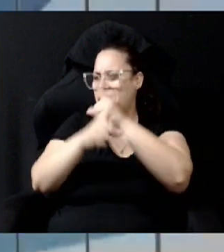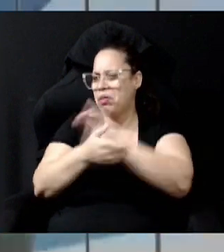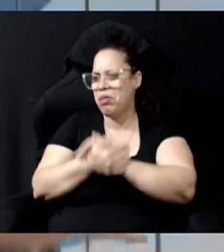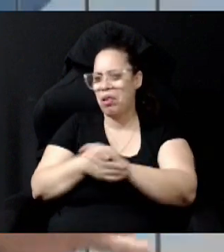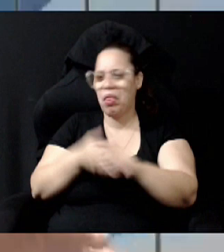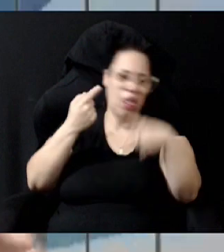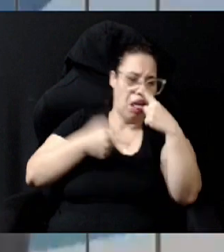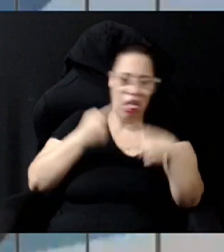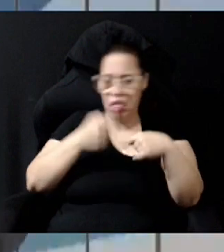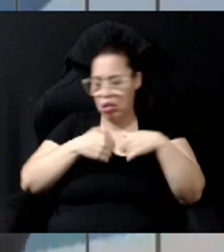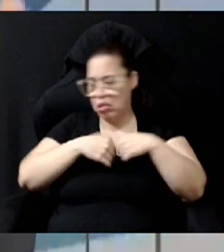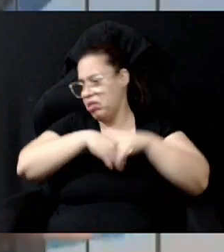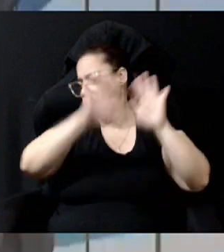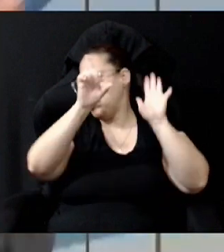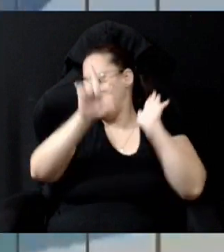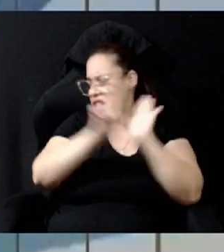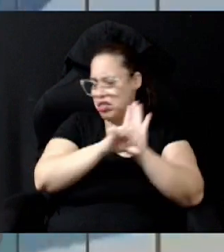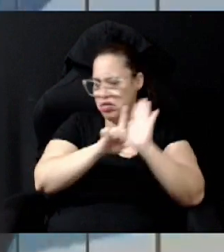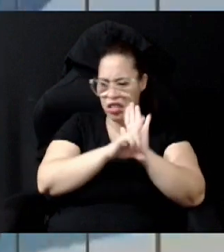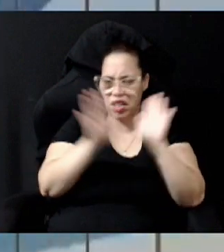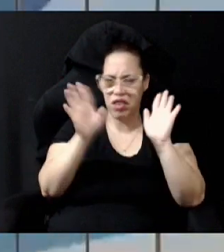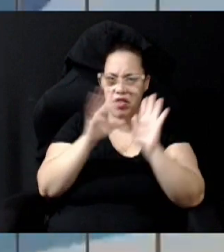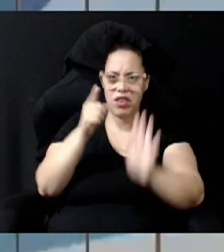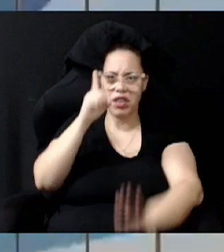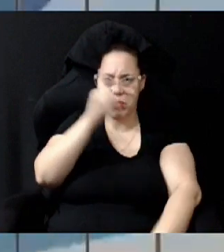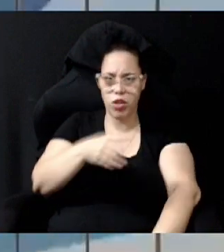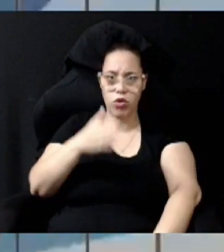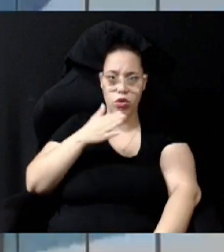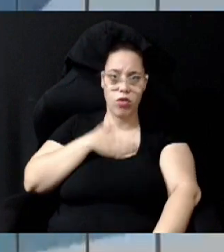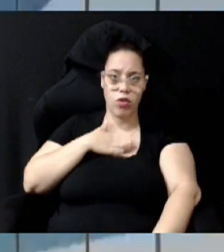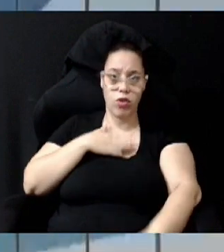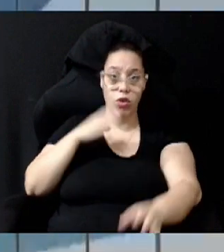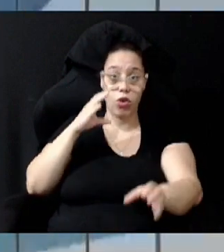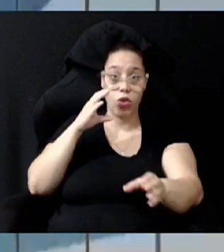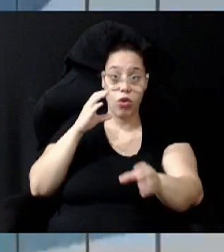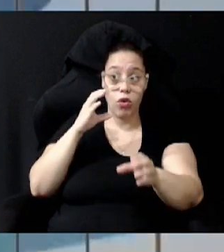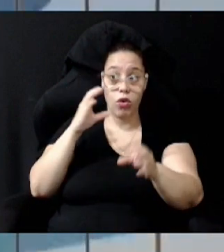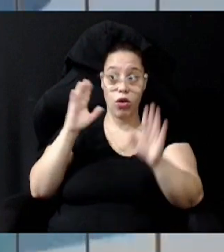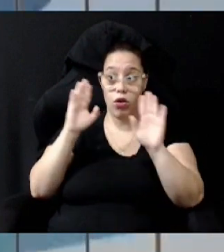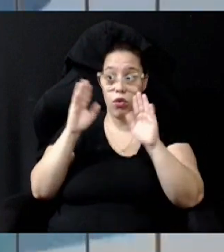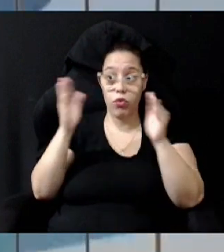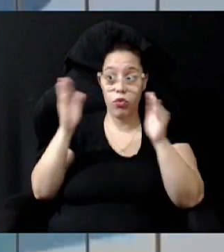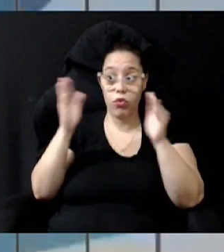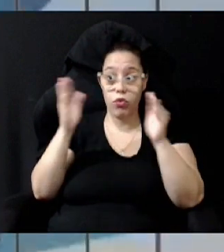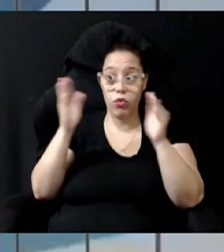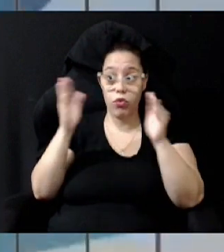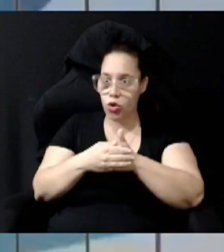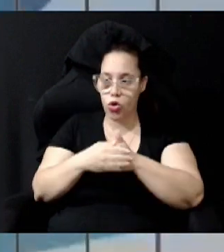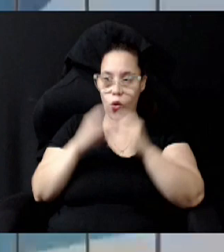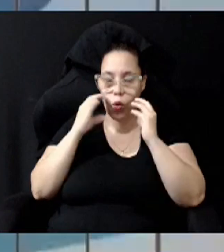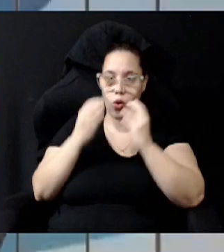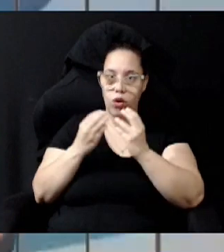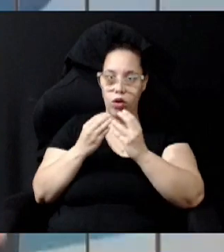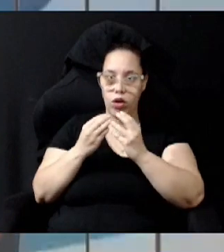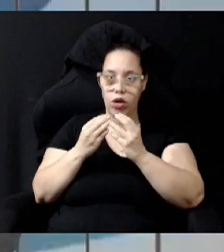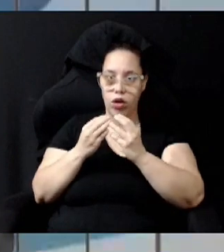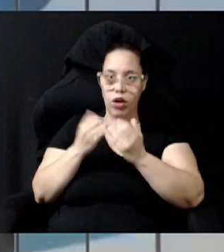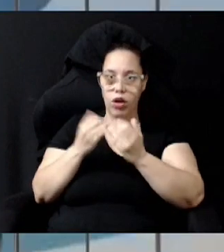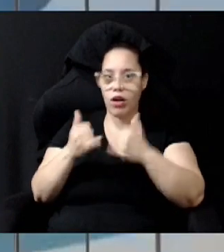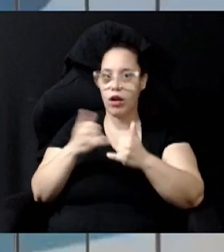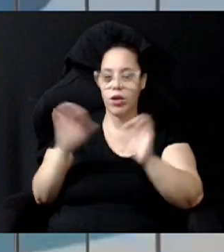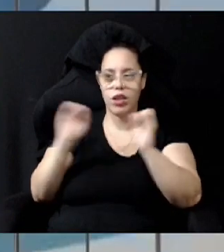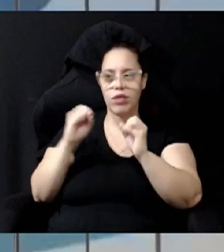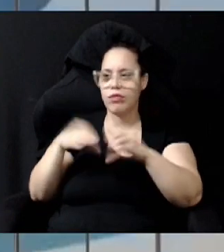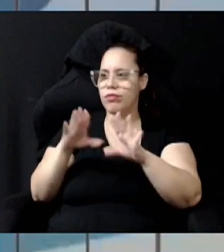de lei. Não, quem manda aqui sou eu. Fechou o Congresso. Daí gerou muita tensão. Ele falou: tá bom, não quero brincar mais.